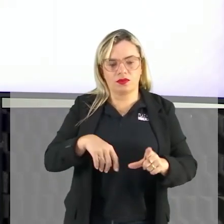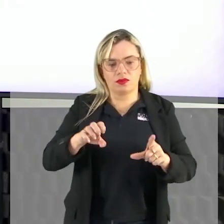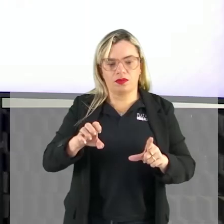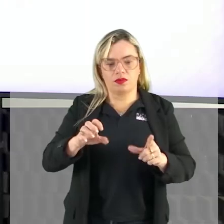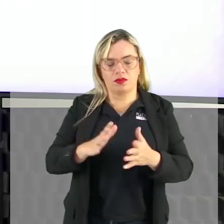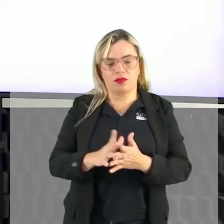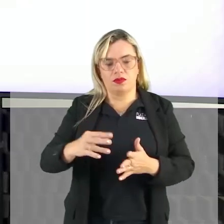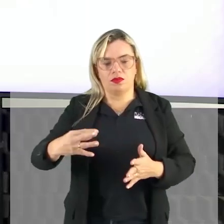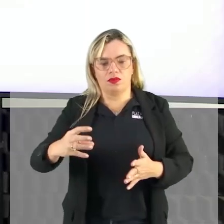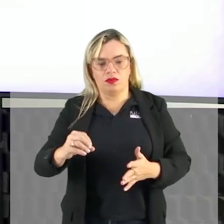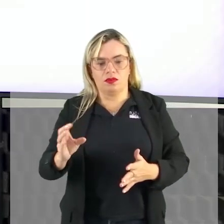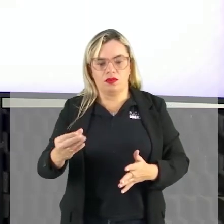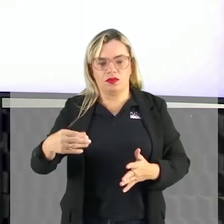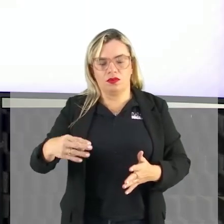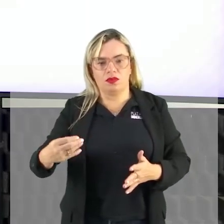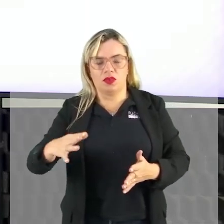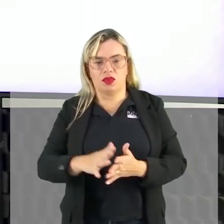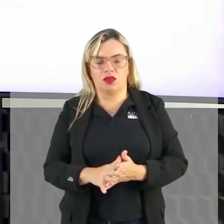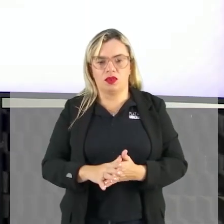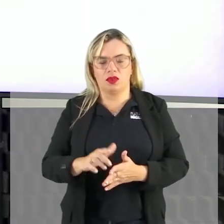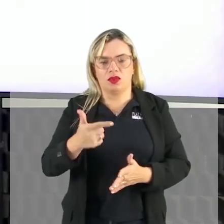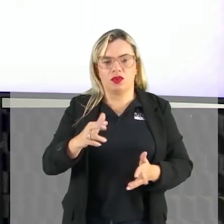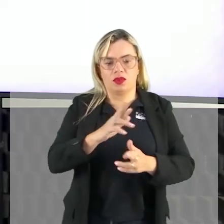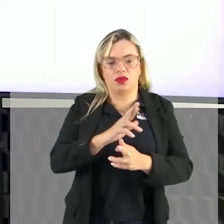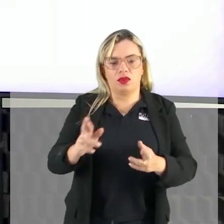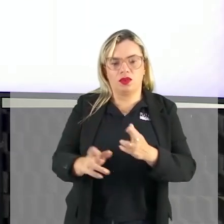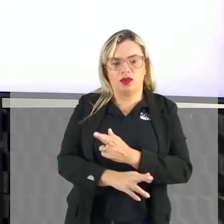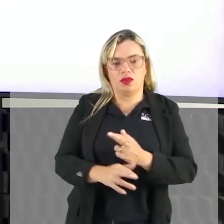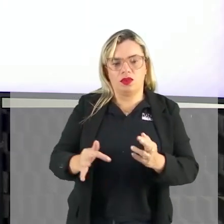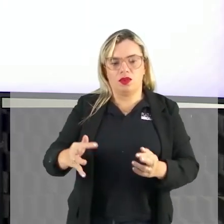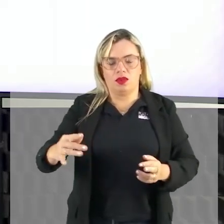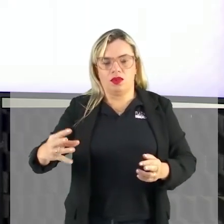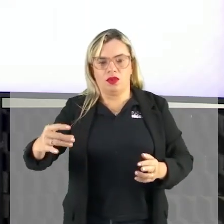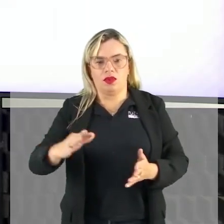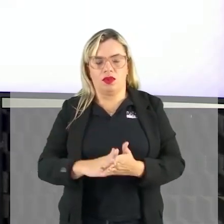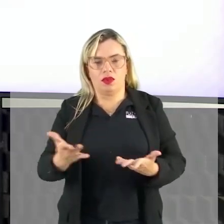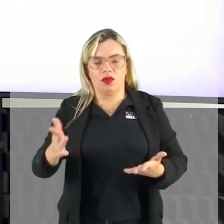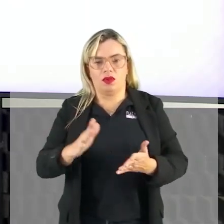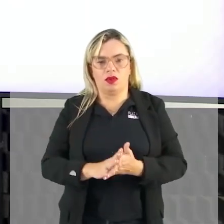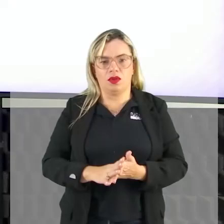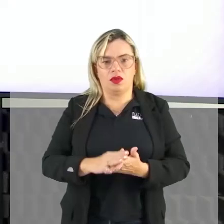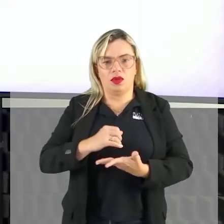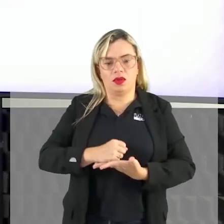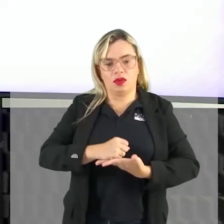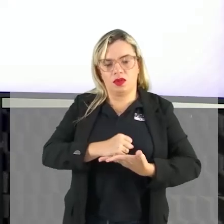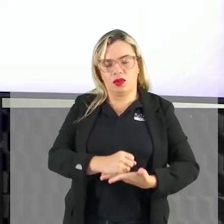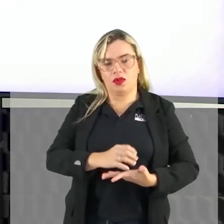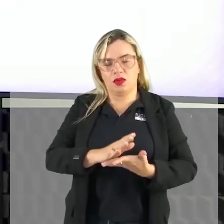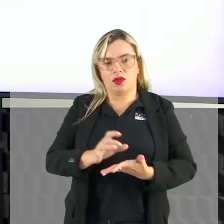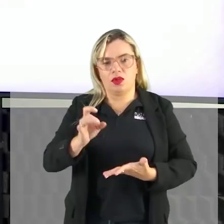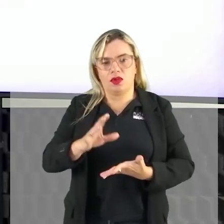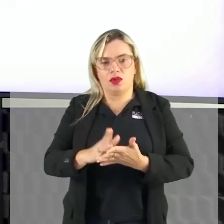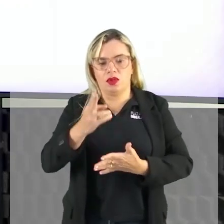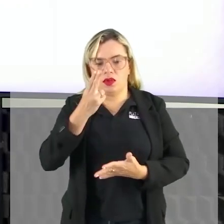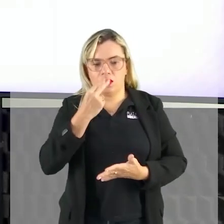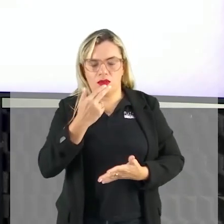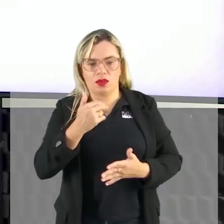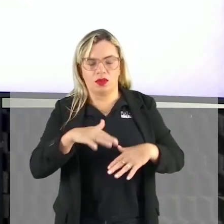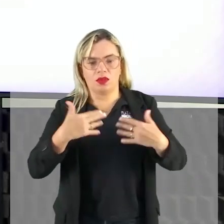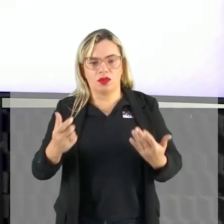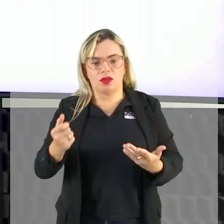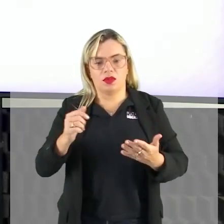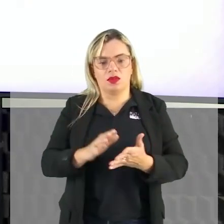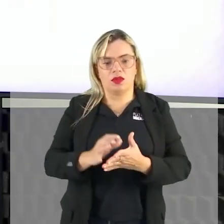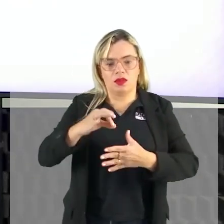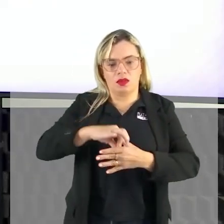nem função relacionada à fecundação, né? Os vasos condutores, eles têm uma função indireta, porque eles ajudam a planta a se nutrir, né? E